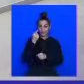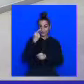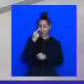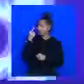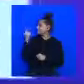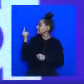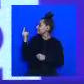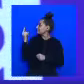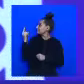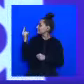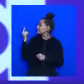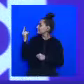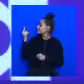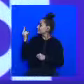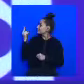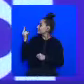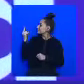Bolas posicionadas.